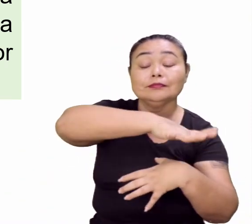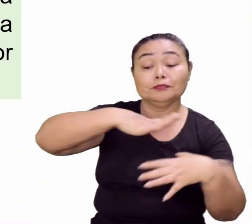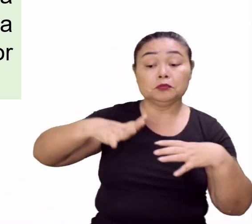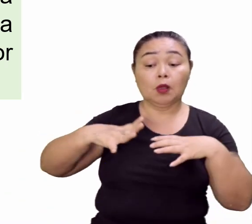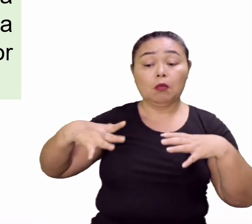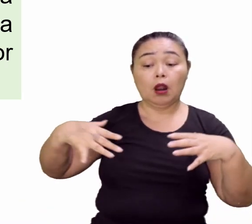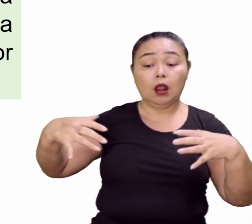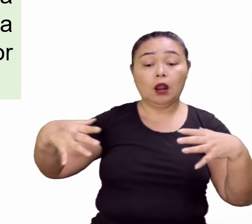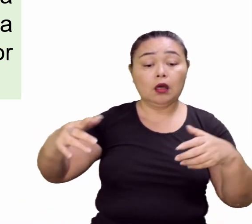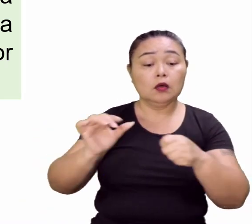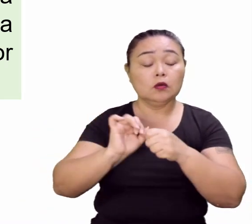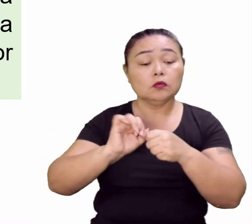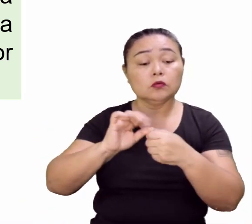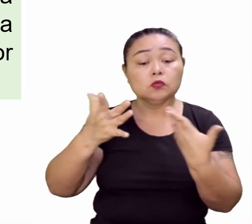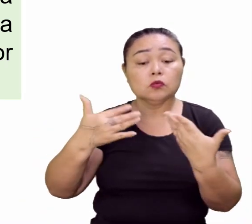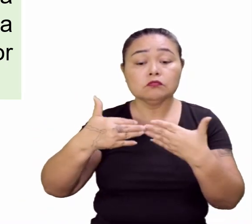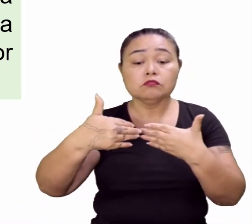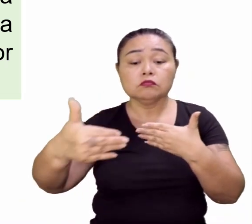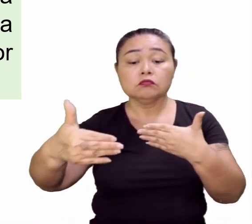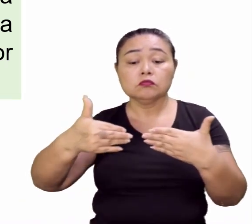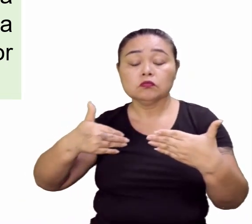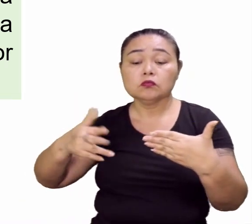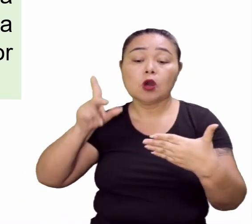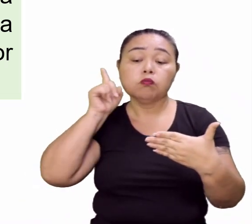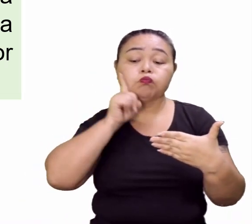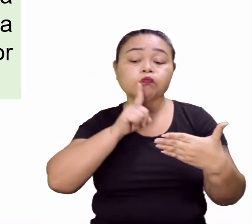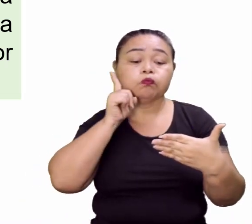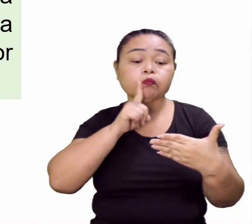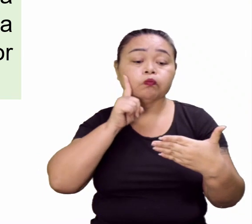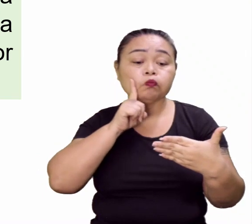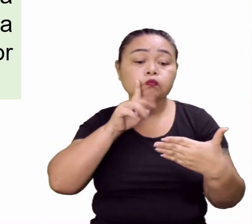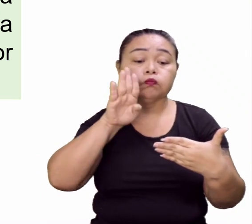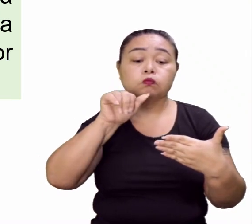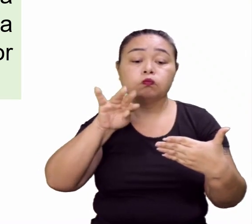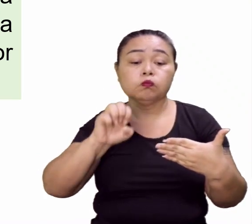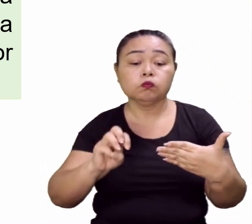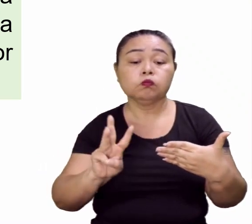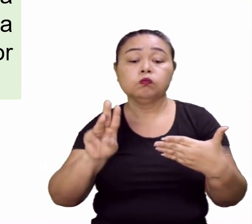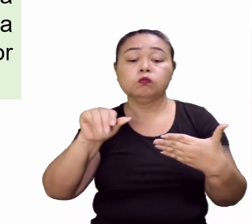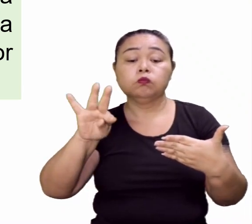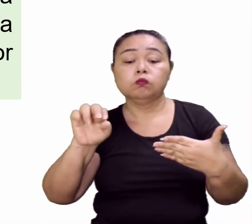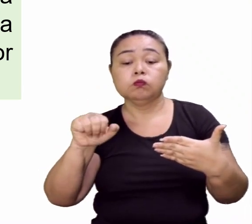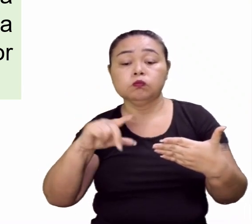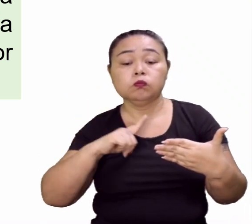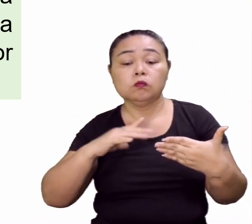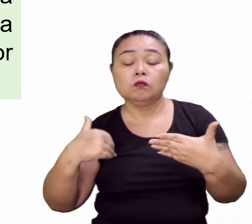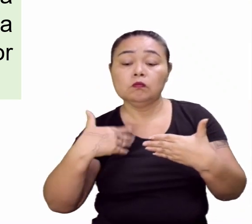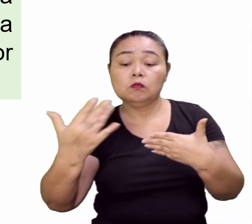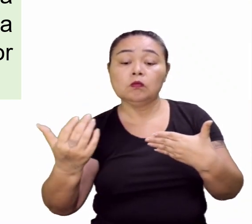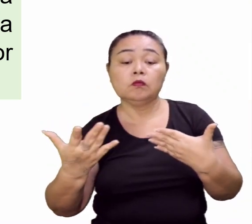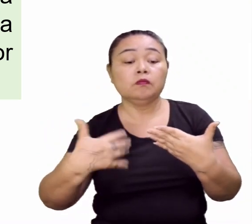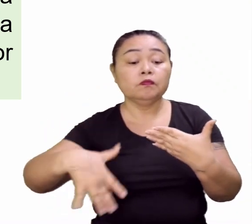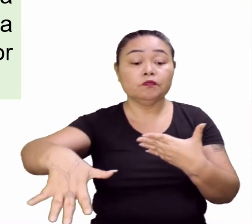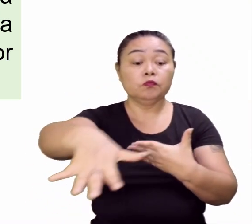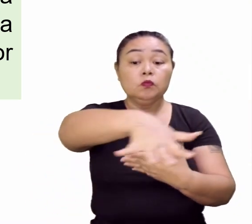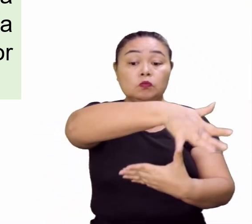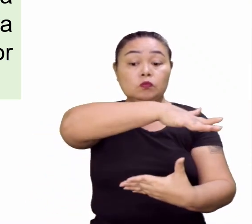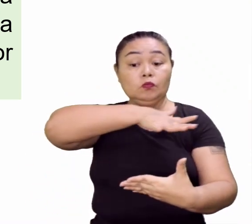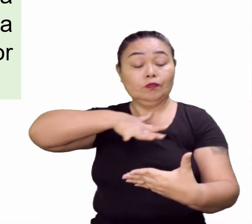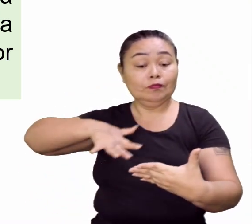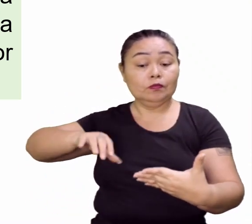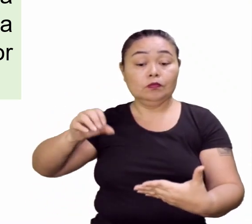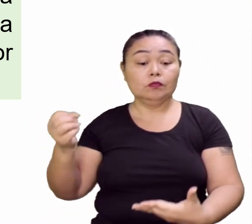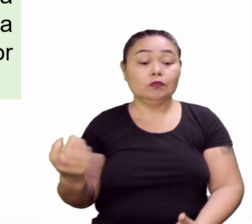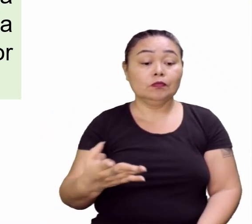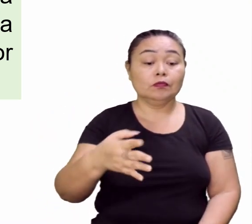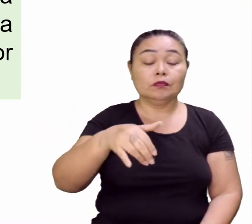metropolitanas. A faixa que se estende pela costa lá dos Estados Unidos, entre Boston, Washington, compreende a Nova